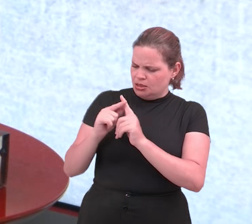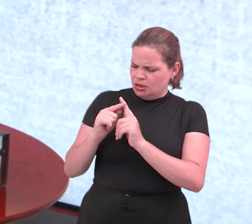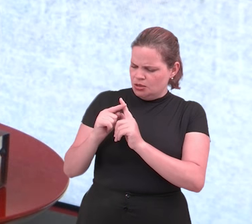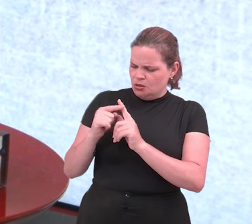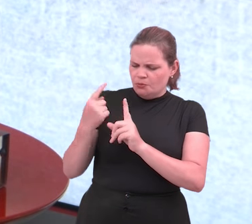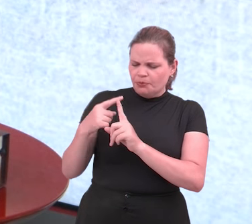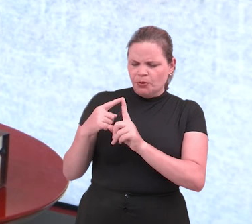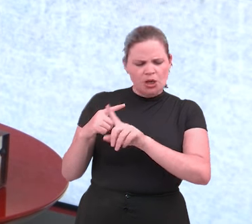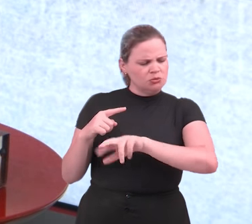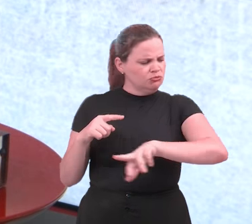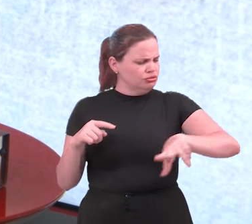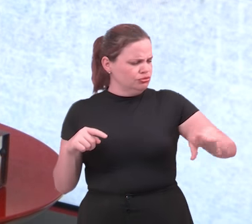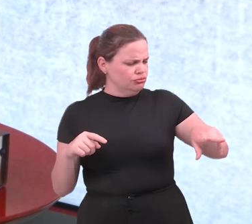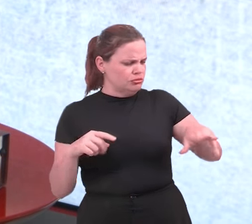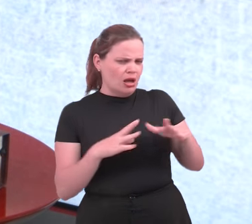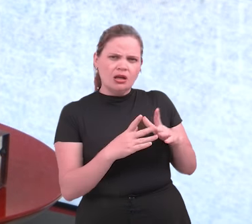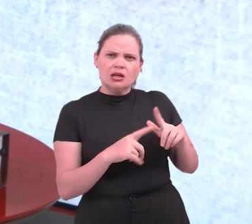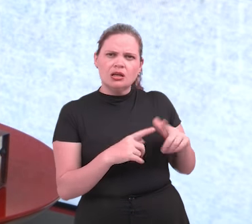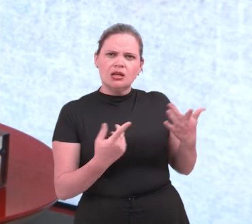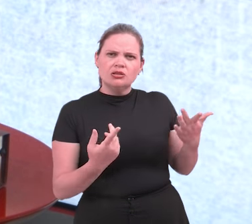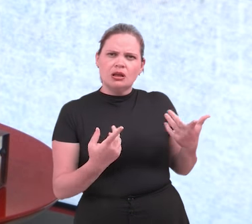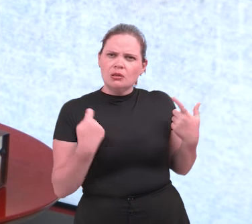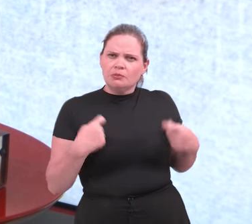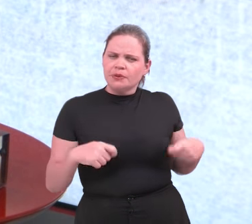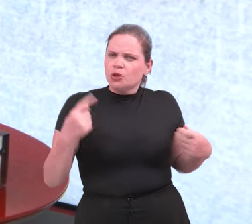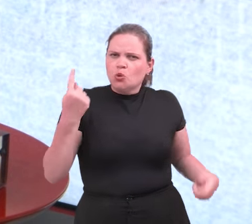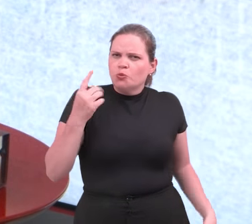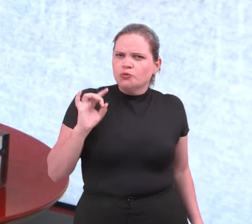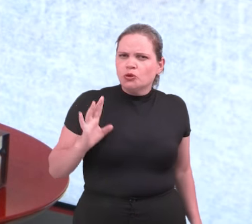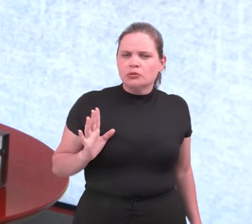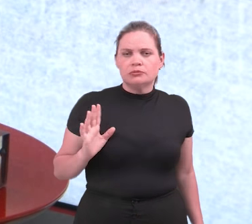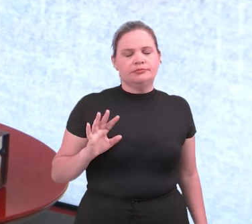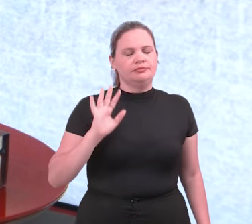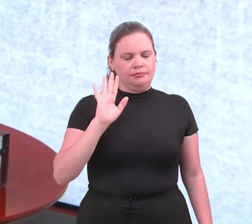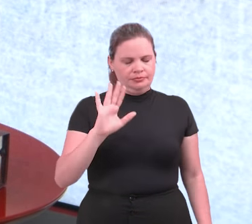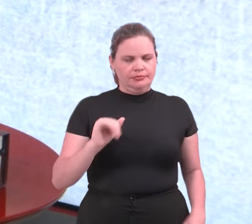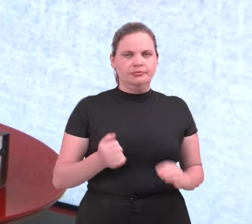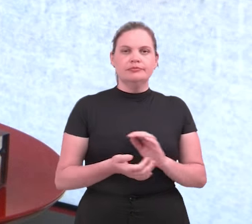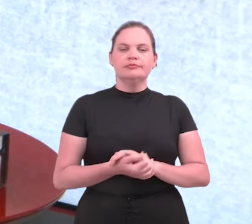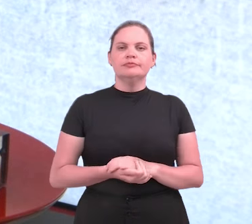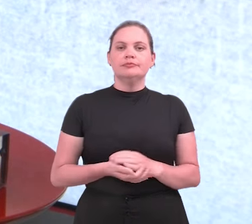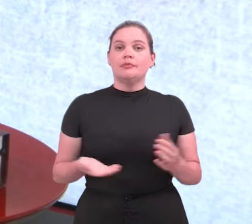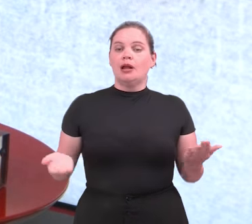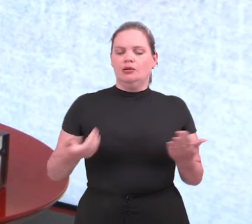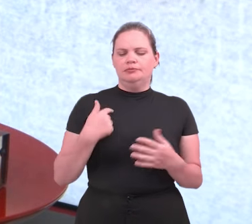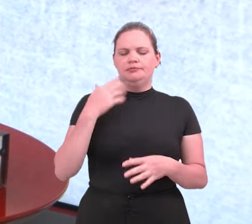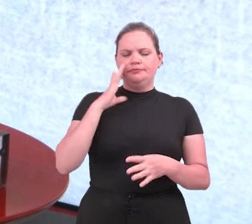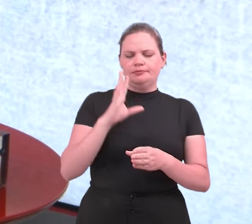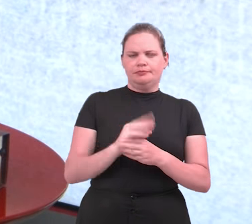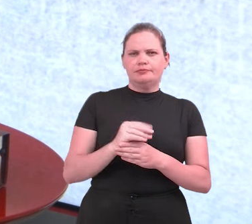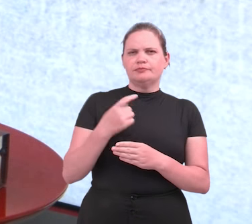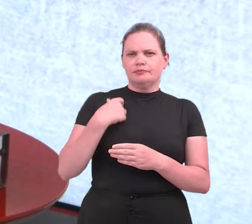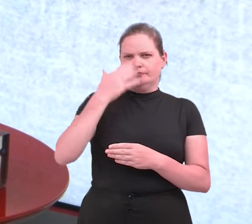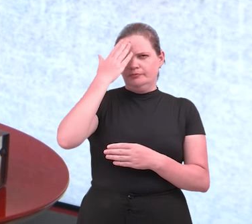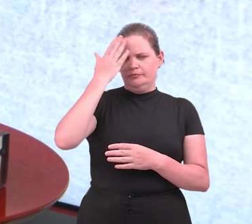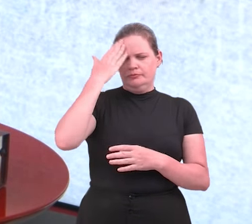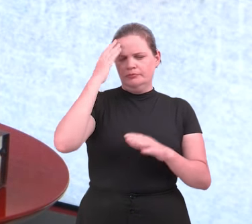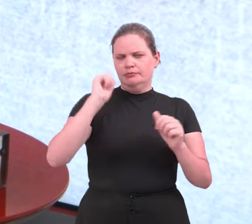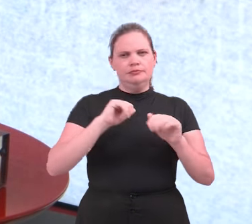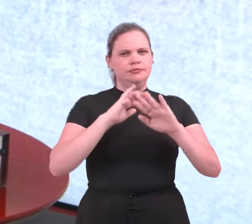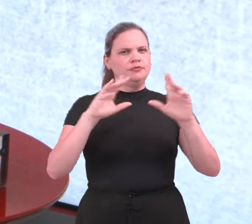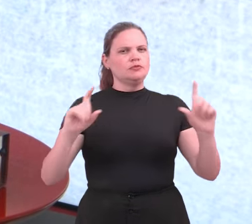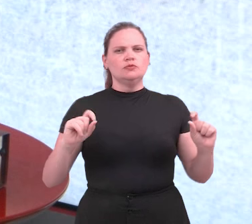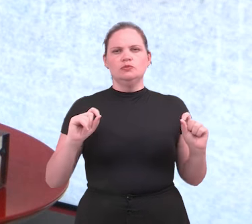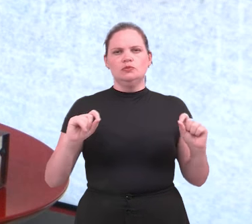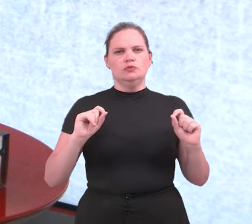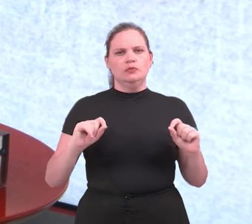igrejas, não teria que existir uma só igreja? Muito bem, Agora sim, nós já podemos definir